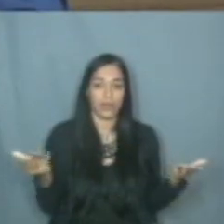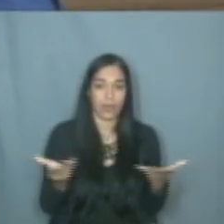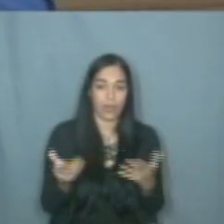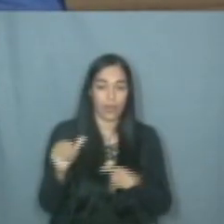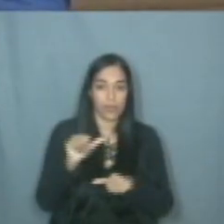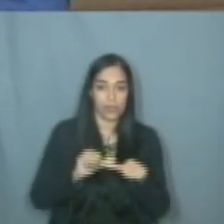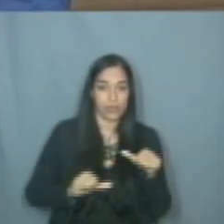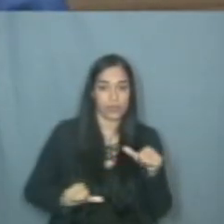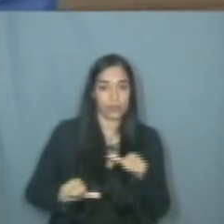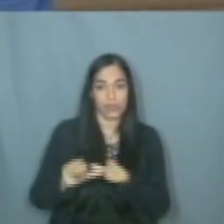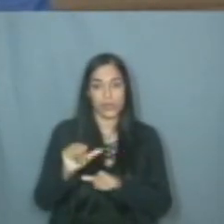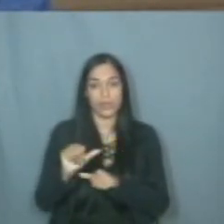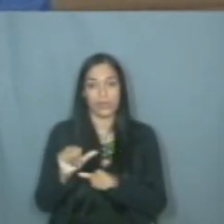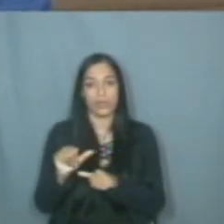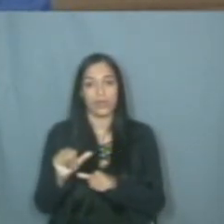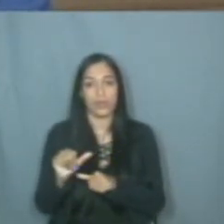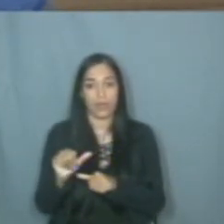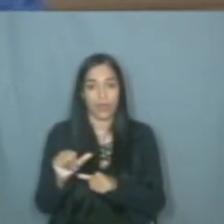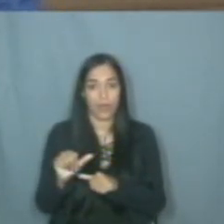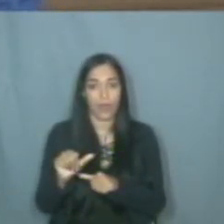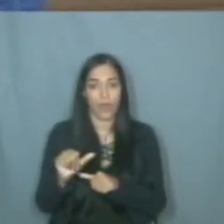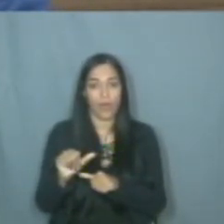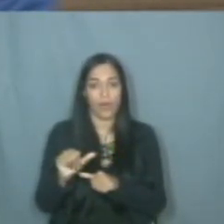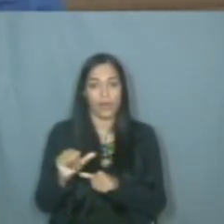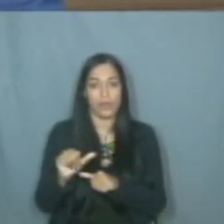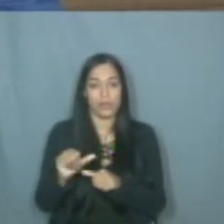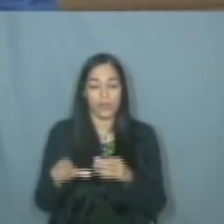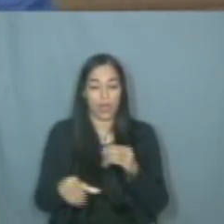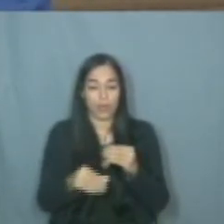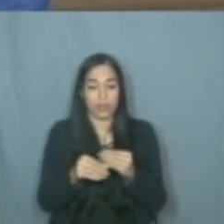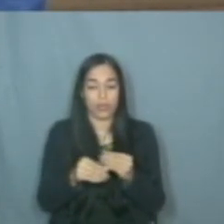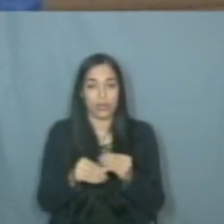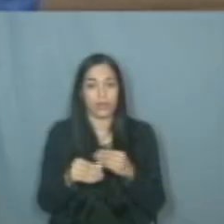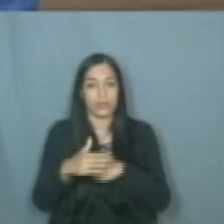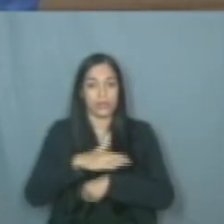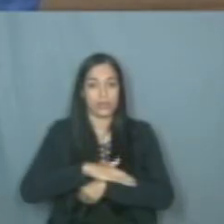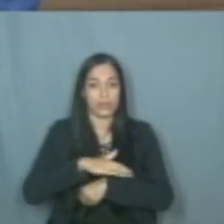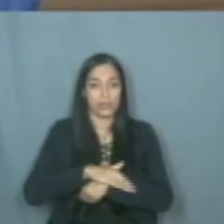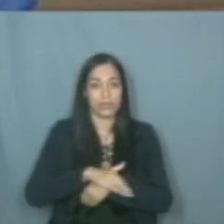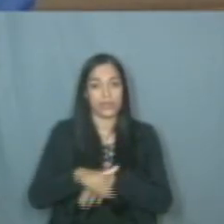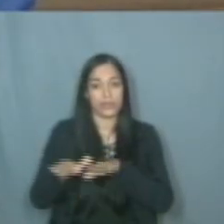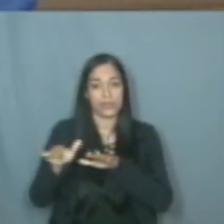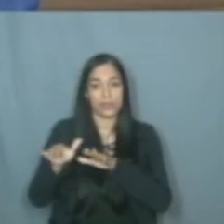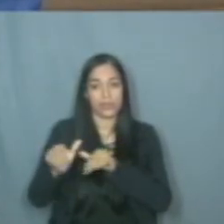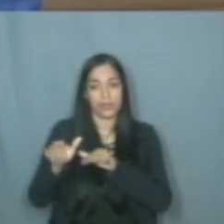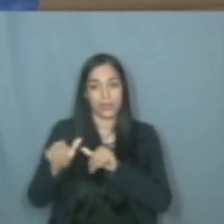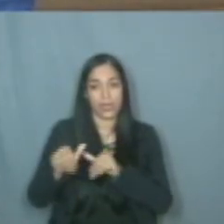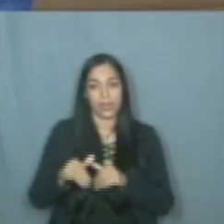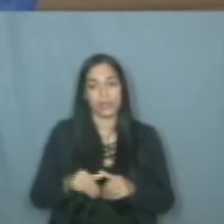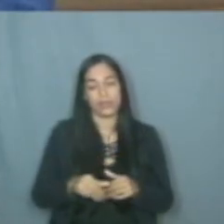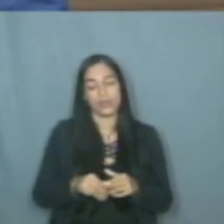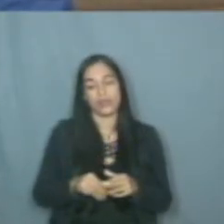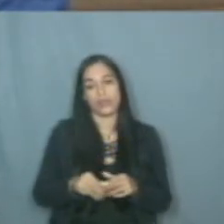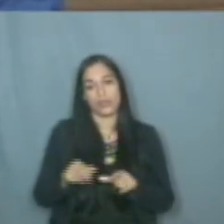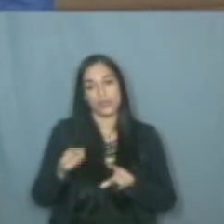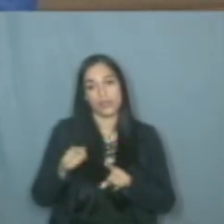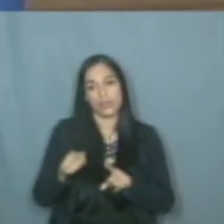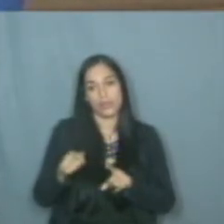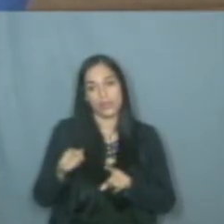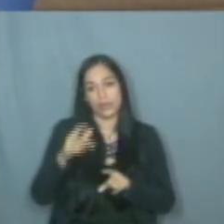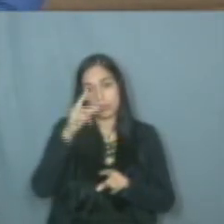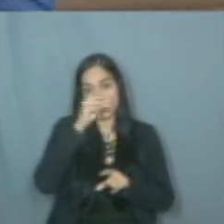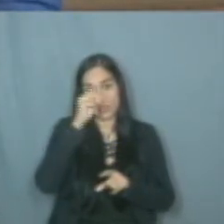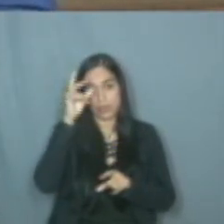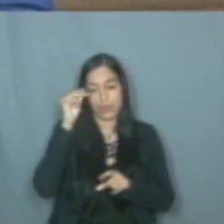a promessa, para variar. Aditivo de tempo aqui, ó. Falaram que ia sair em setembro. Como sempre, a prefeitura sempre jogando para frente a